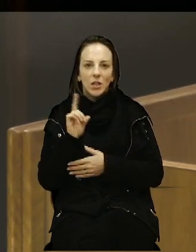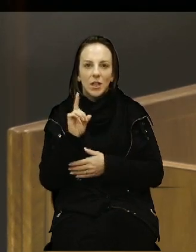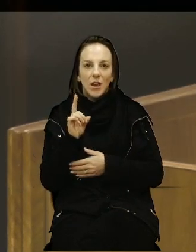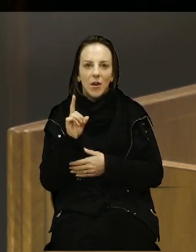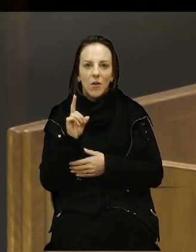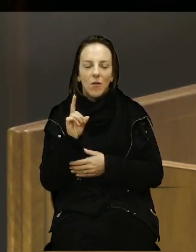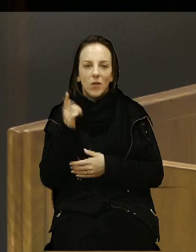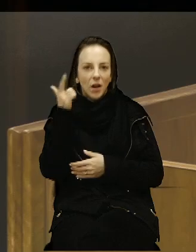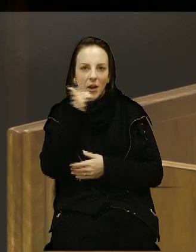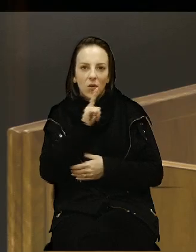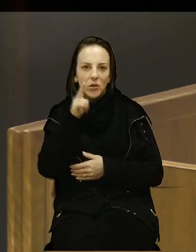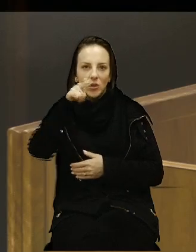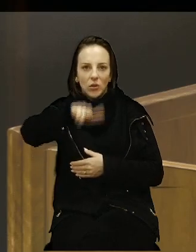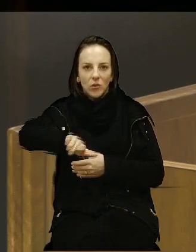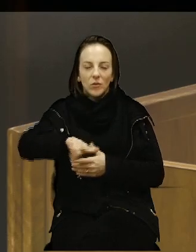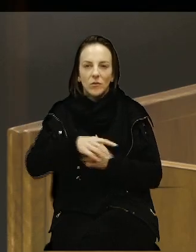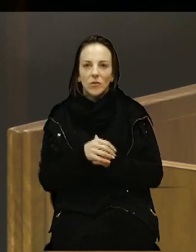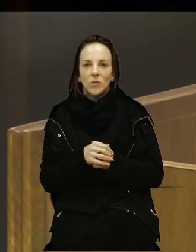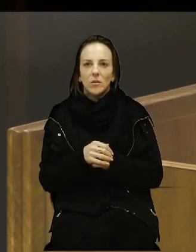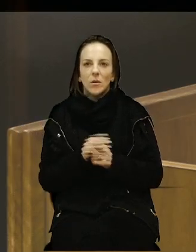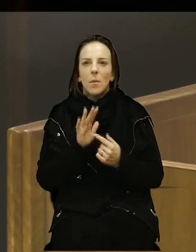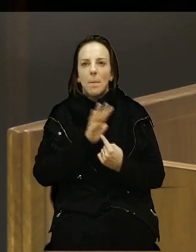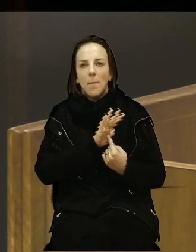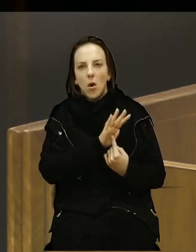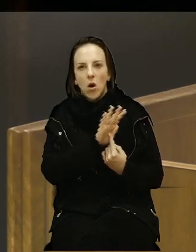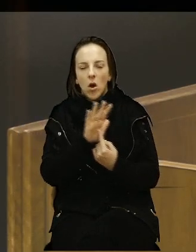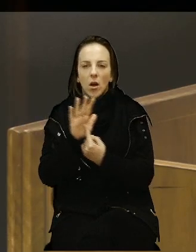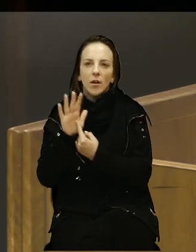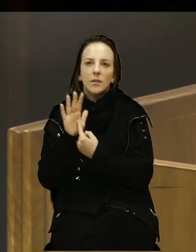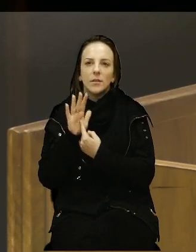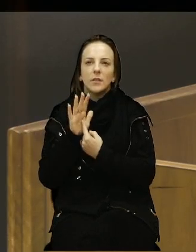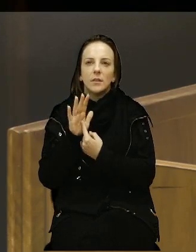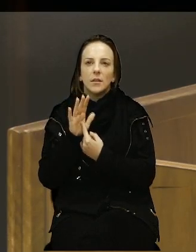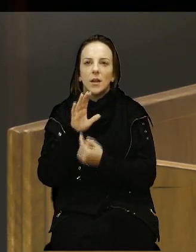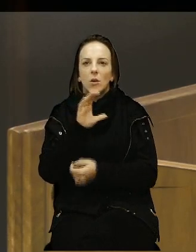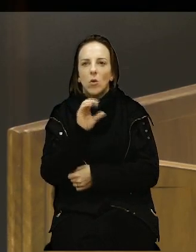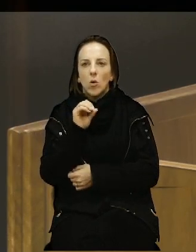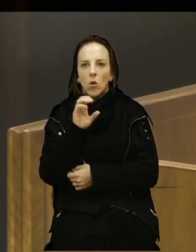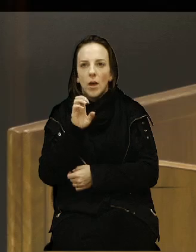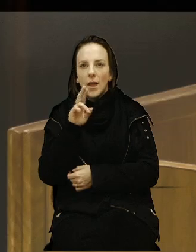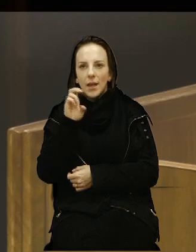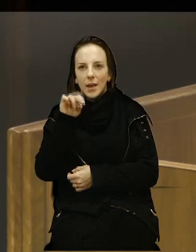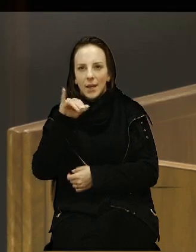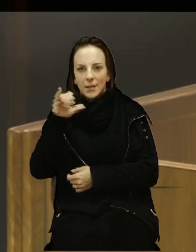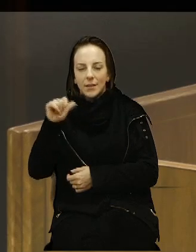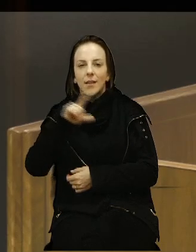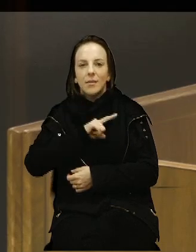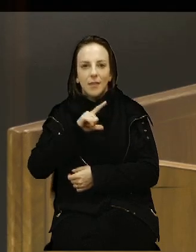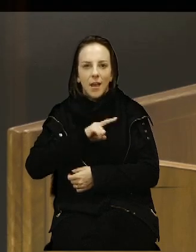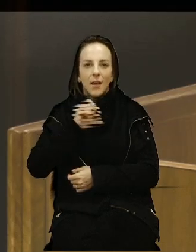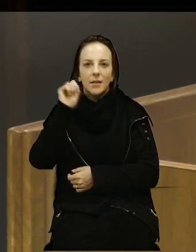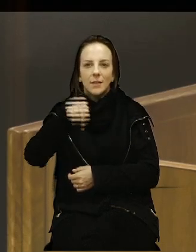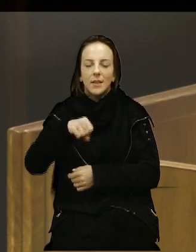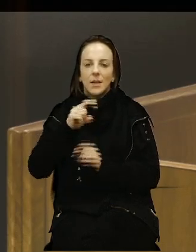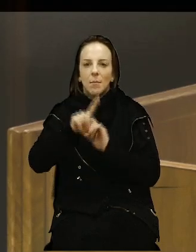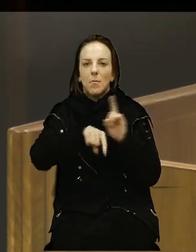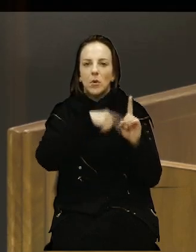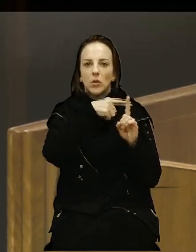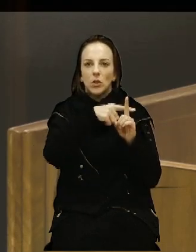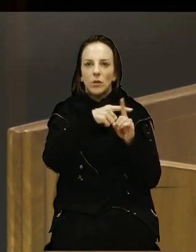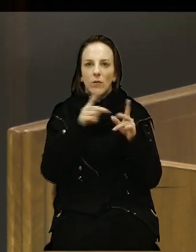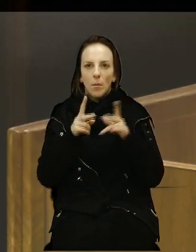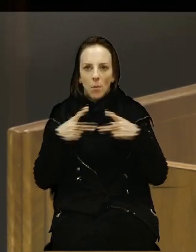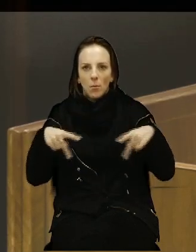Mostra que a coerência tem sim o seu respaldo positivo. E a população, sim,